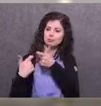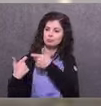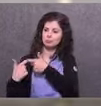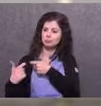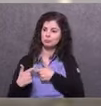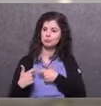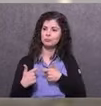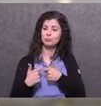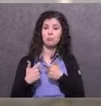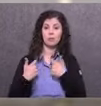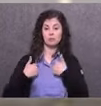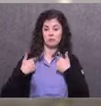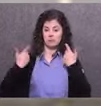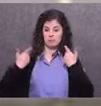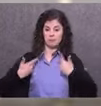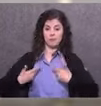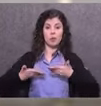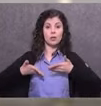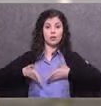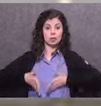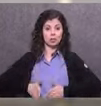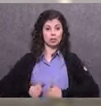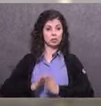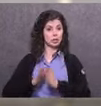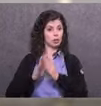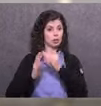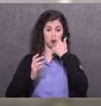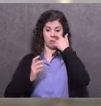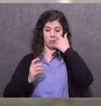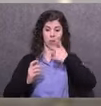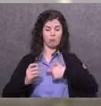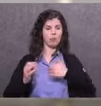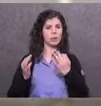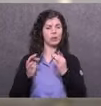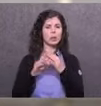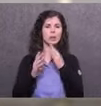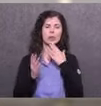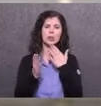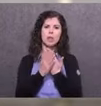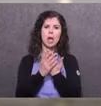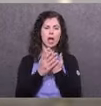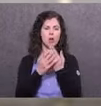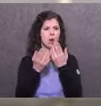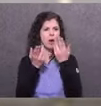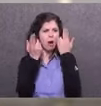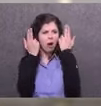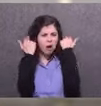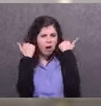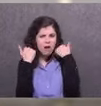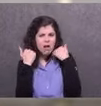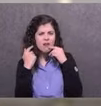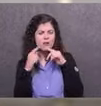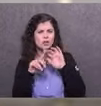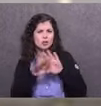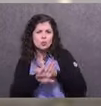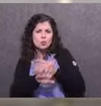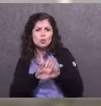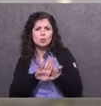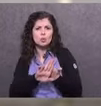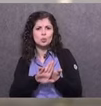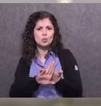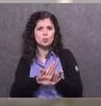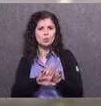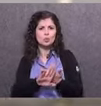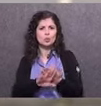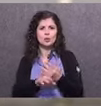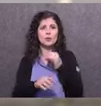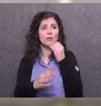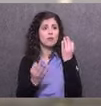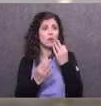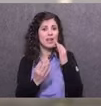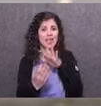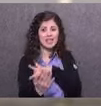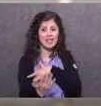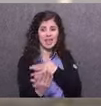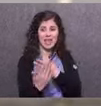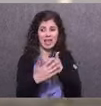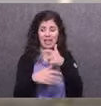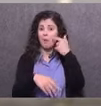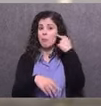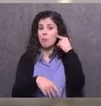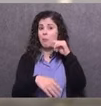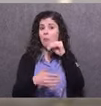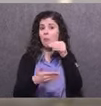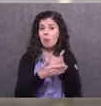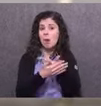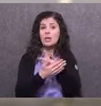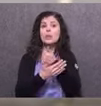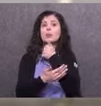Aparecendo como homem, humilhou-se ainda mais, obedecendo até à morte, e morte de